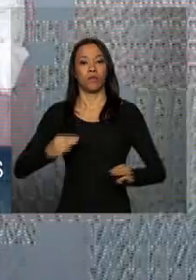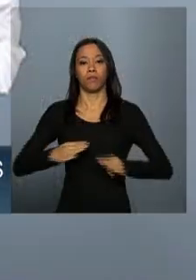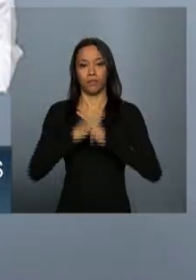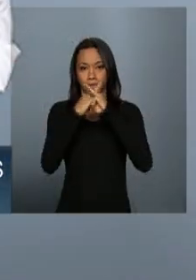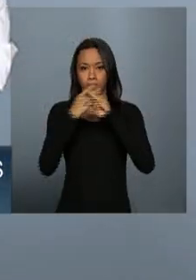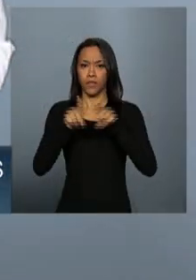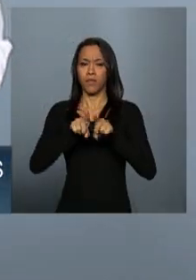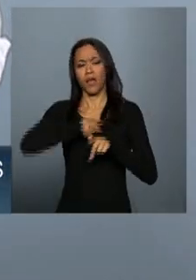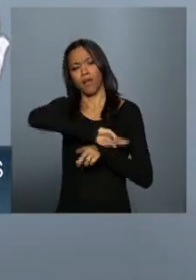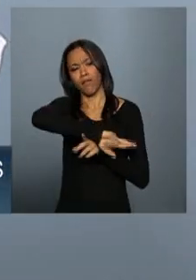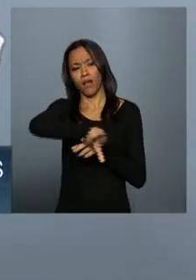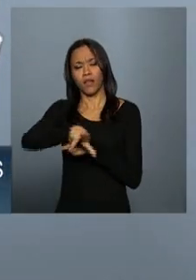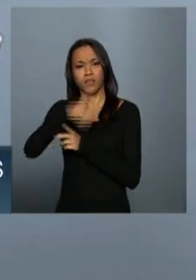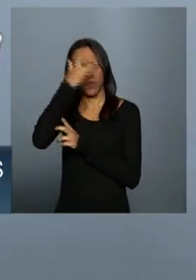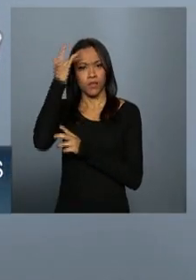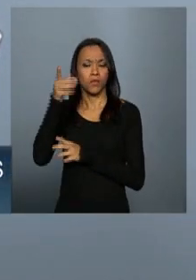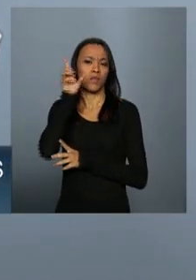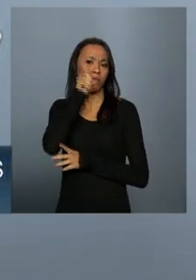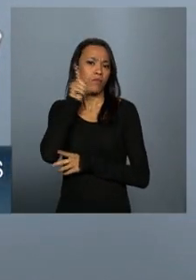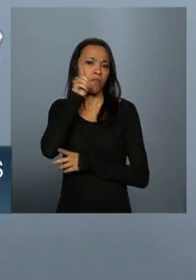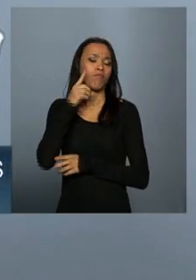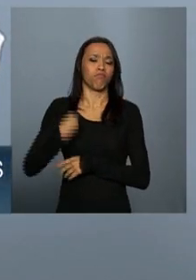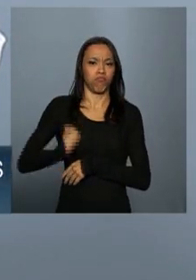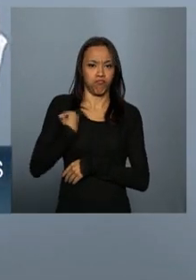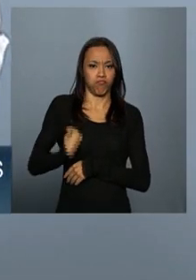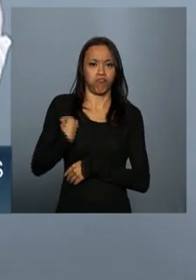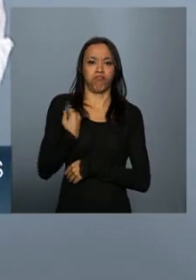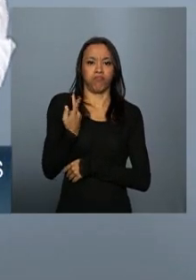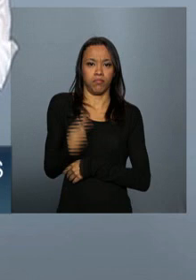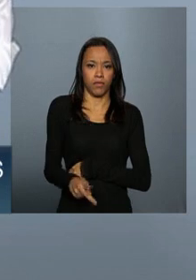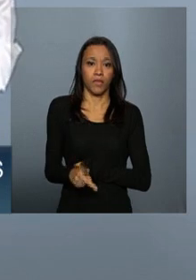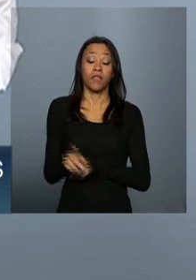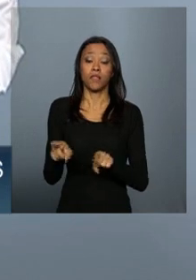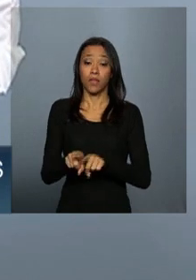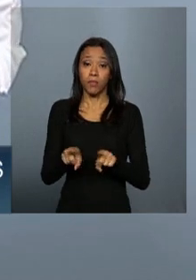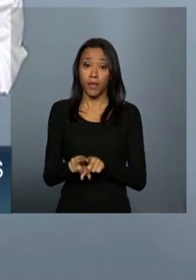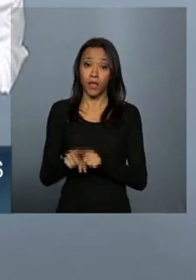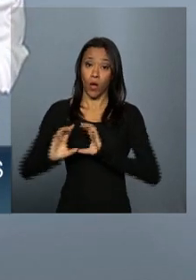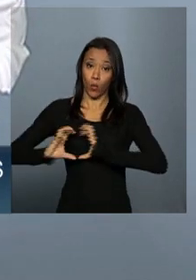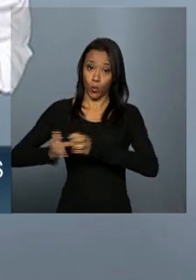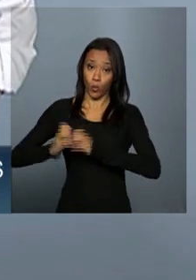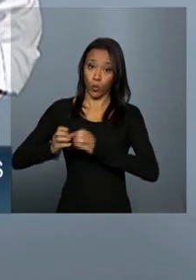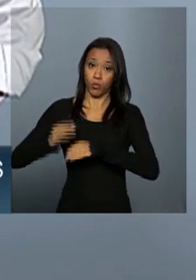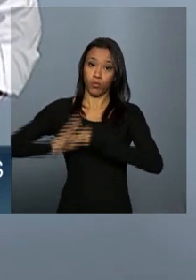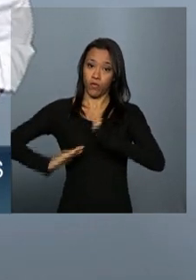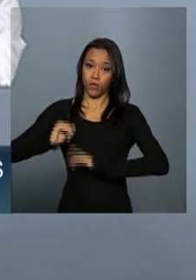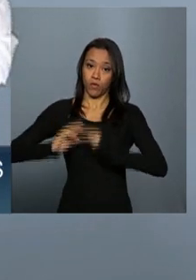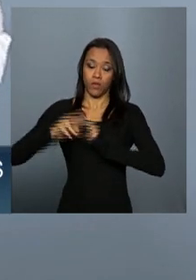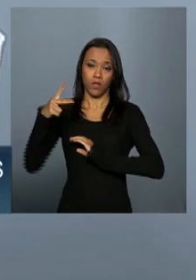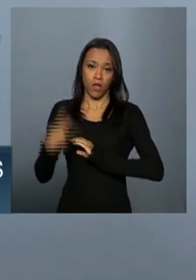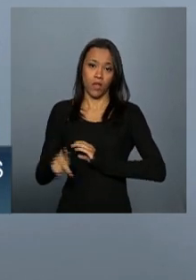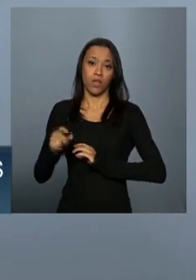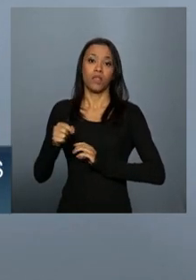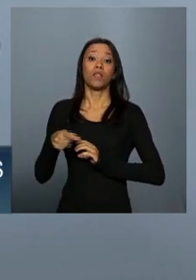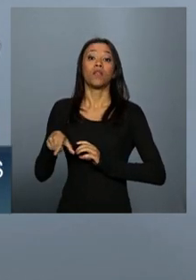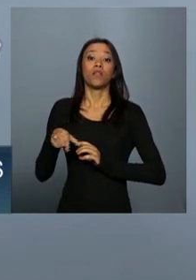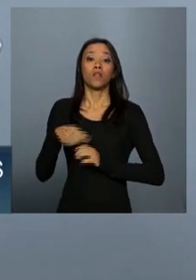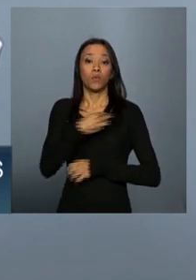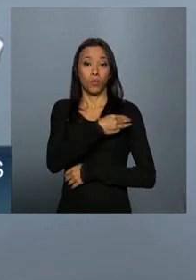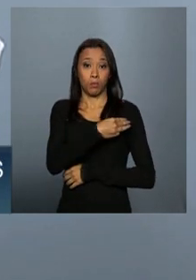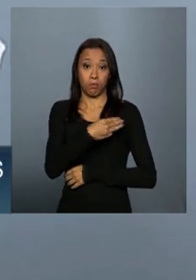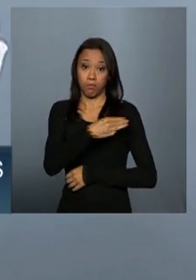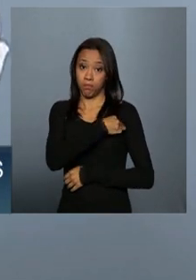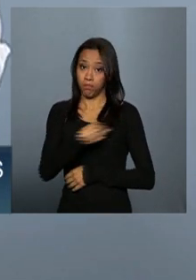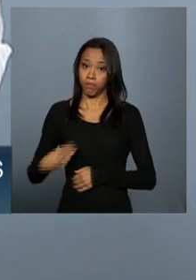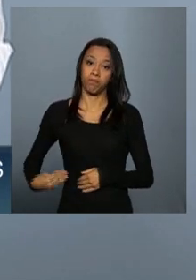presentes, parlamentares, agradecer a equipe do Ministério das Cidades, a Inês Magalhães, e dizer para